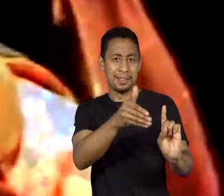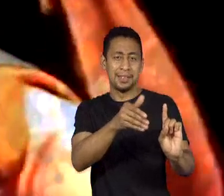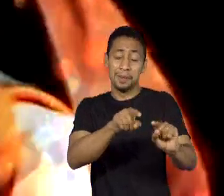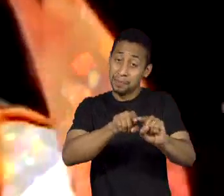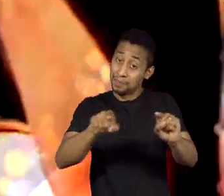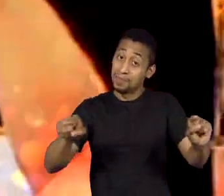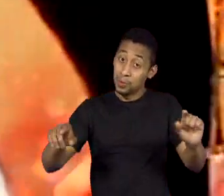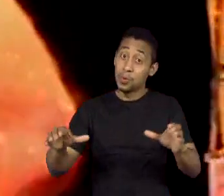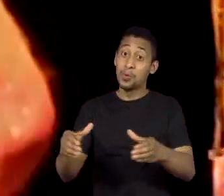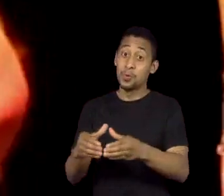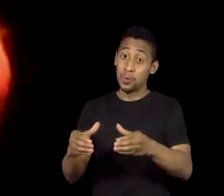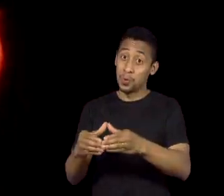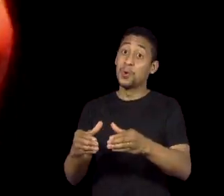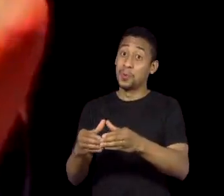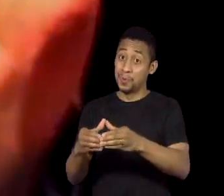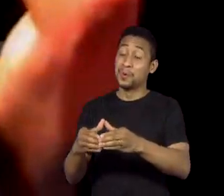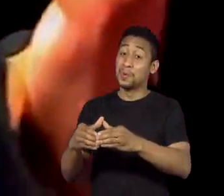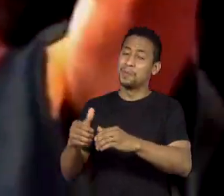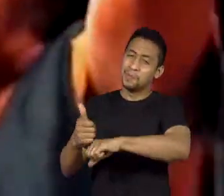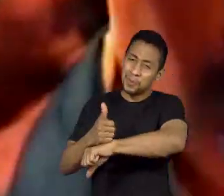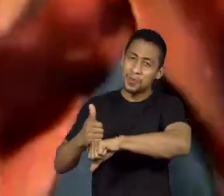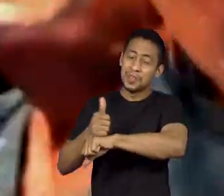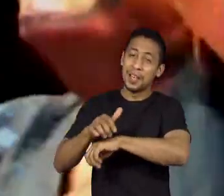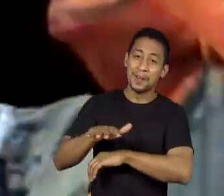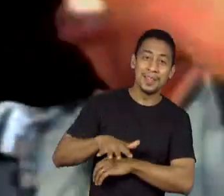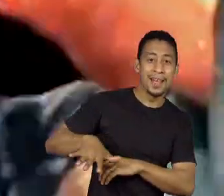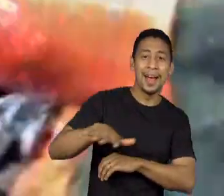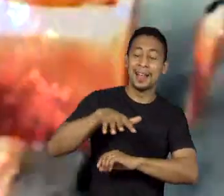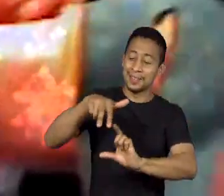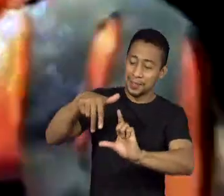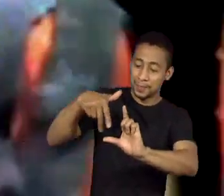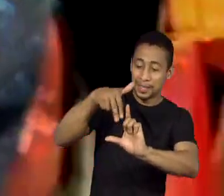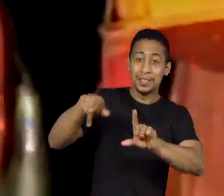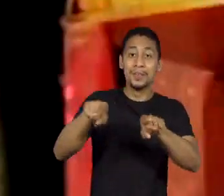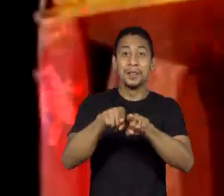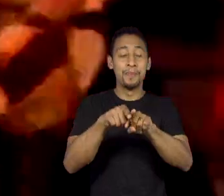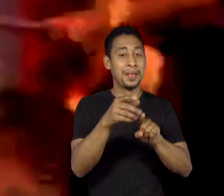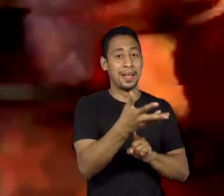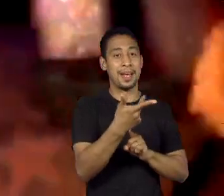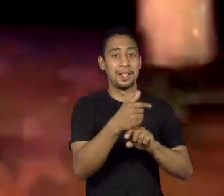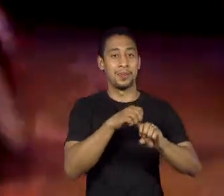com a linguagem da animação e com a arte-educação no Brasil.